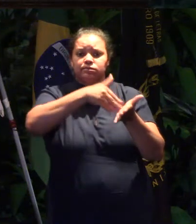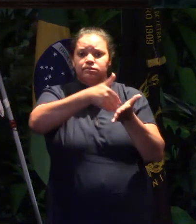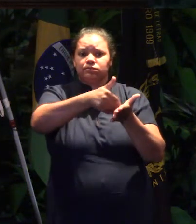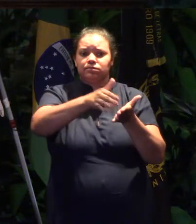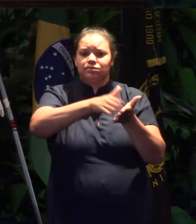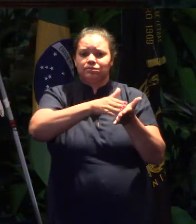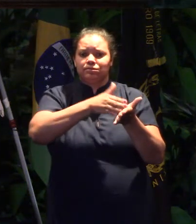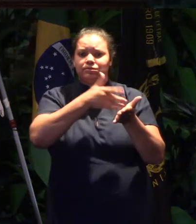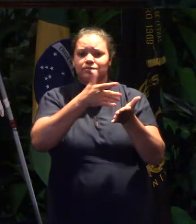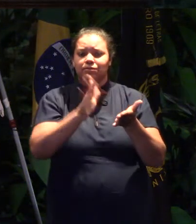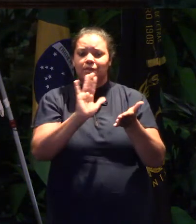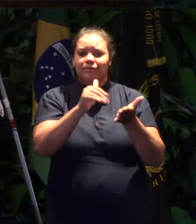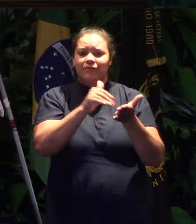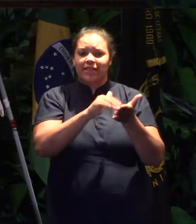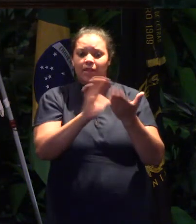Flávio.